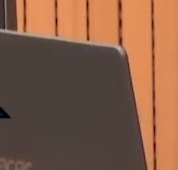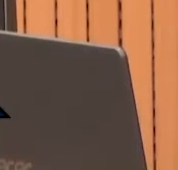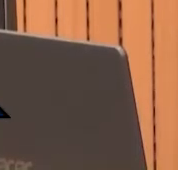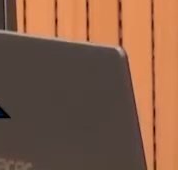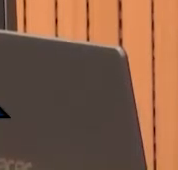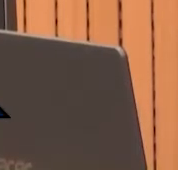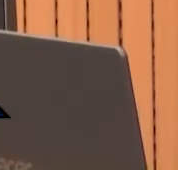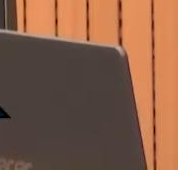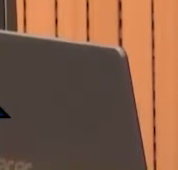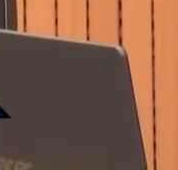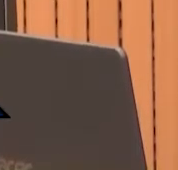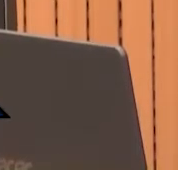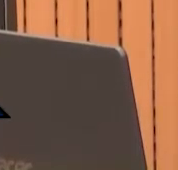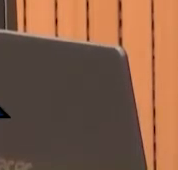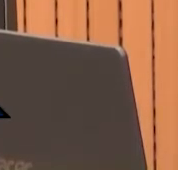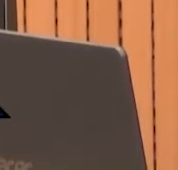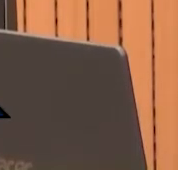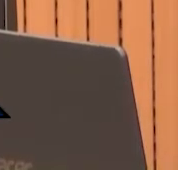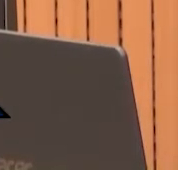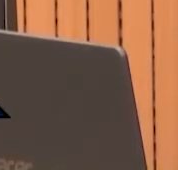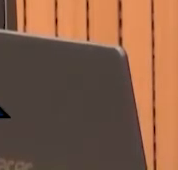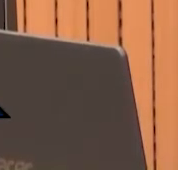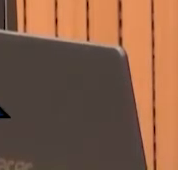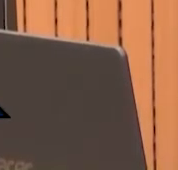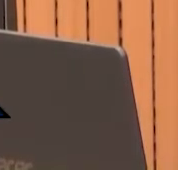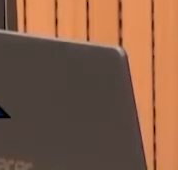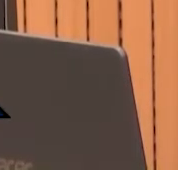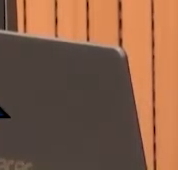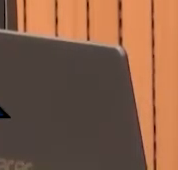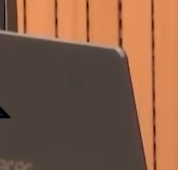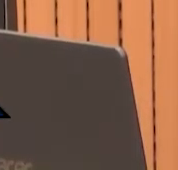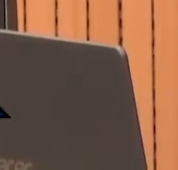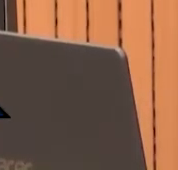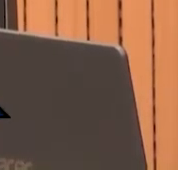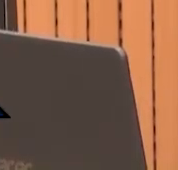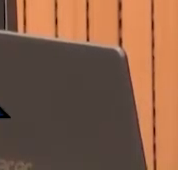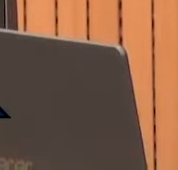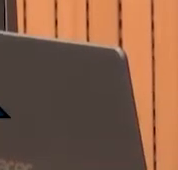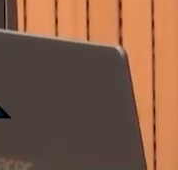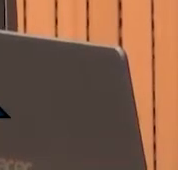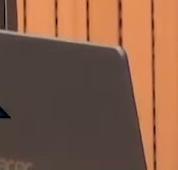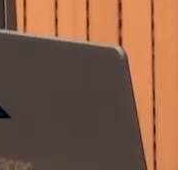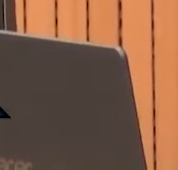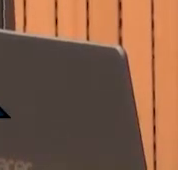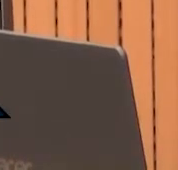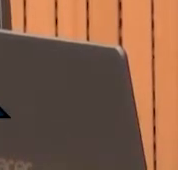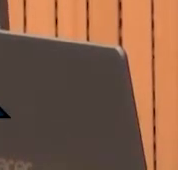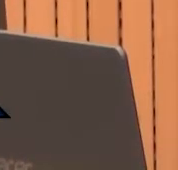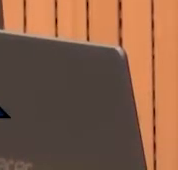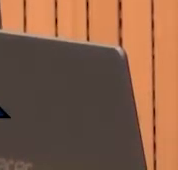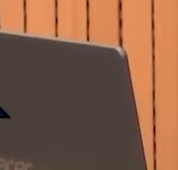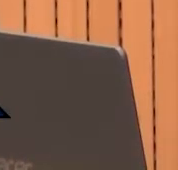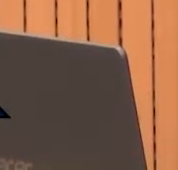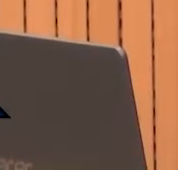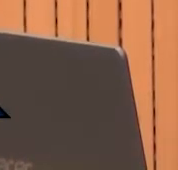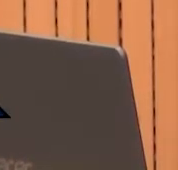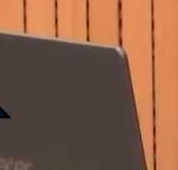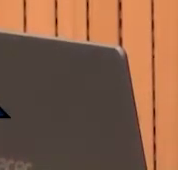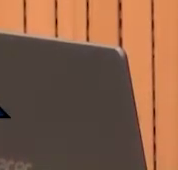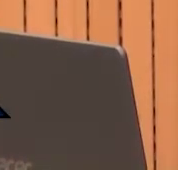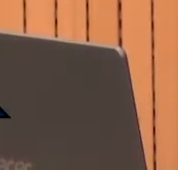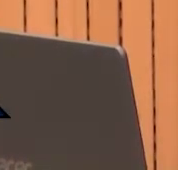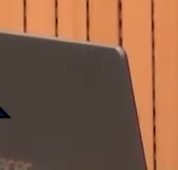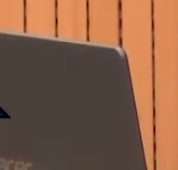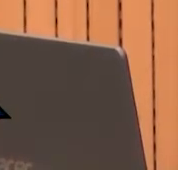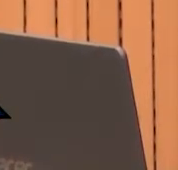das mulheres, ela vale como a vida de todas as pessoas que estão na nossa sociedade.